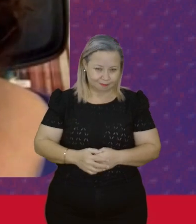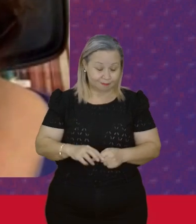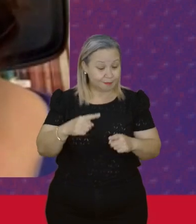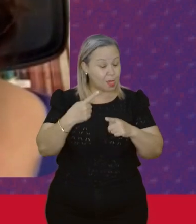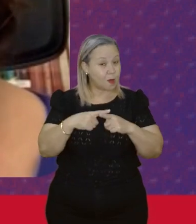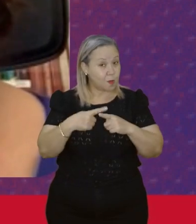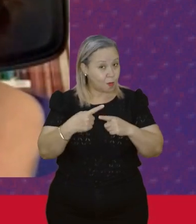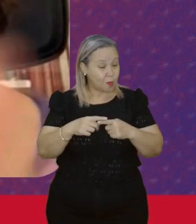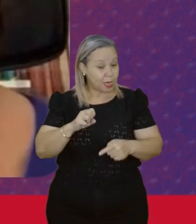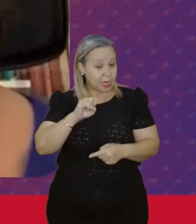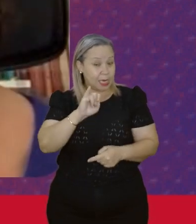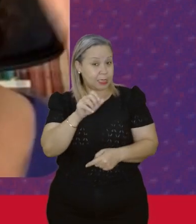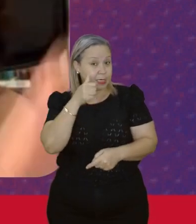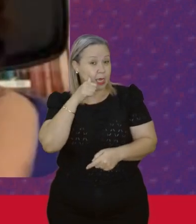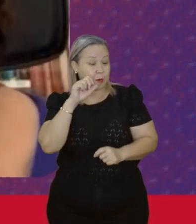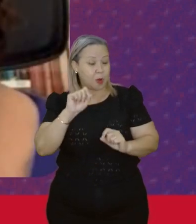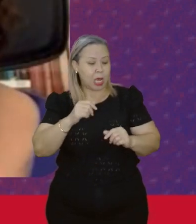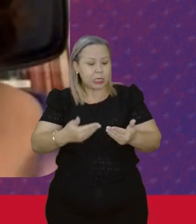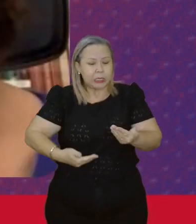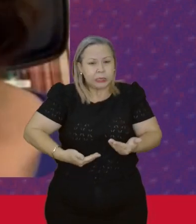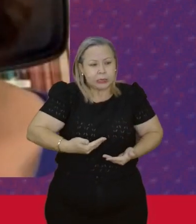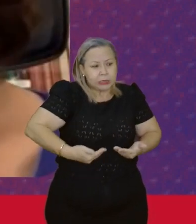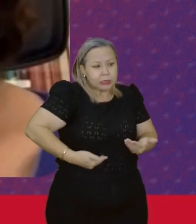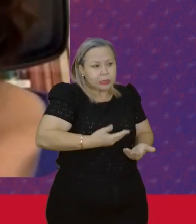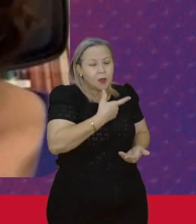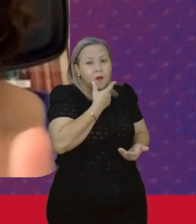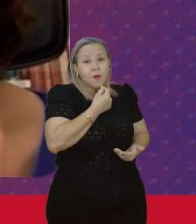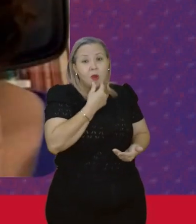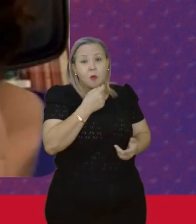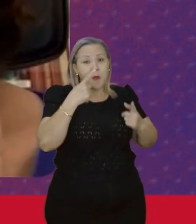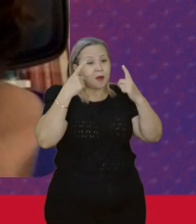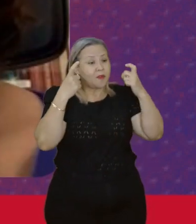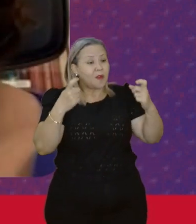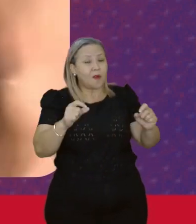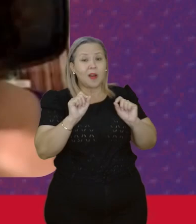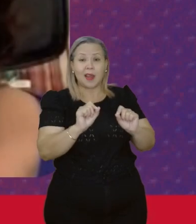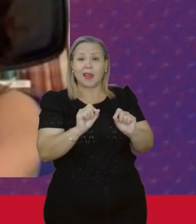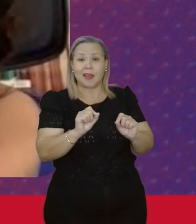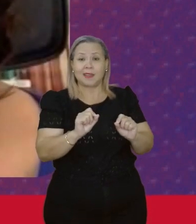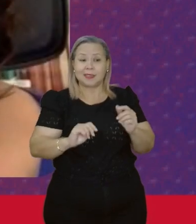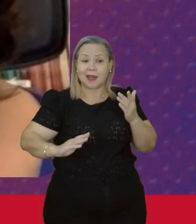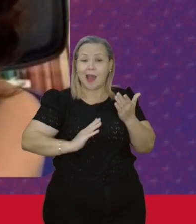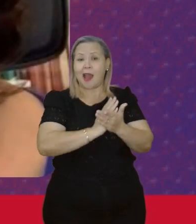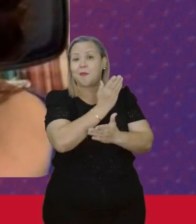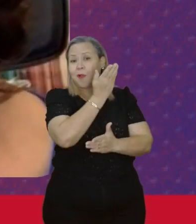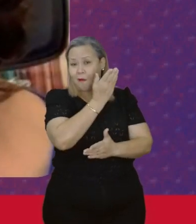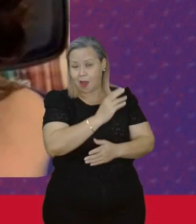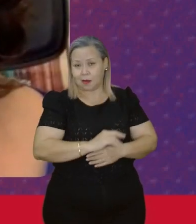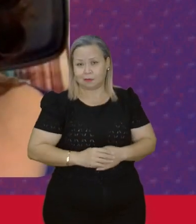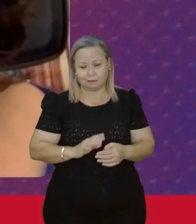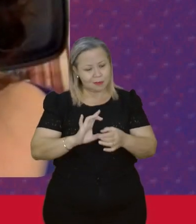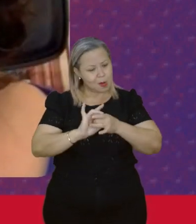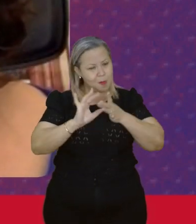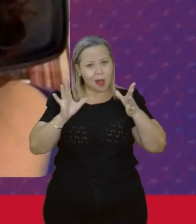Porque se a mulher tem que se submeter, a violência está imediatamente legitimada.